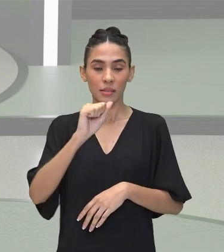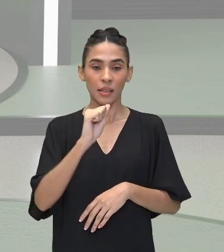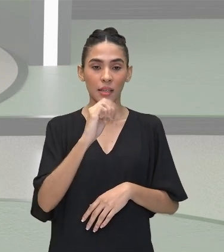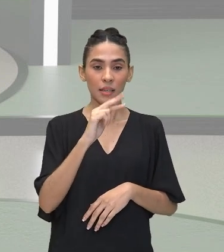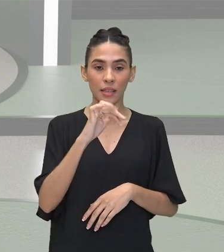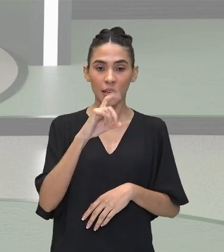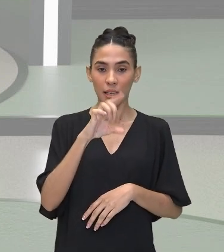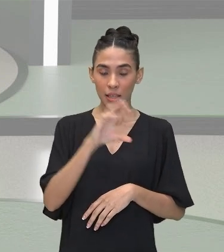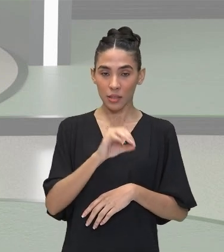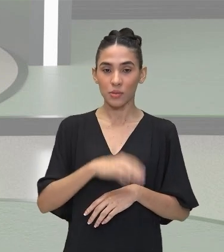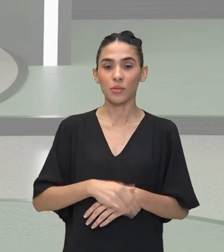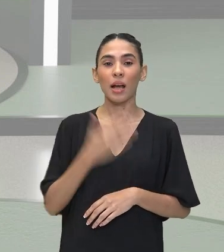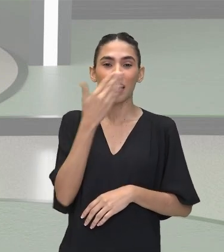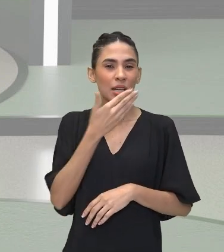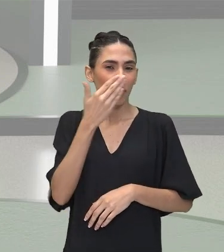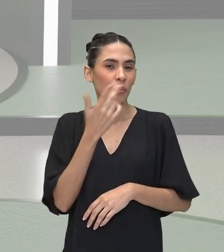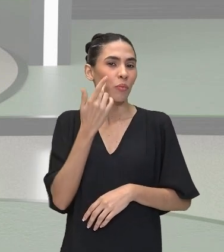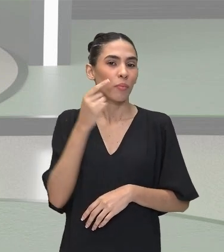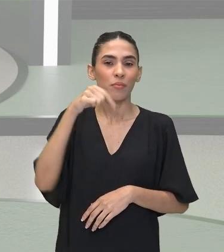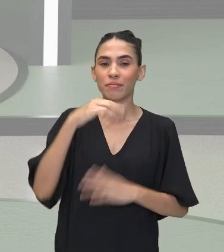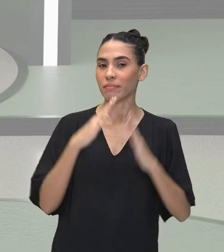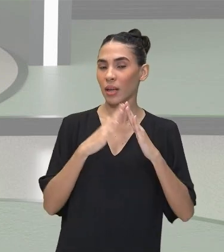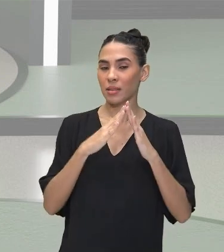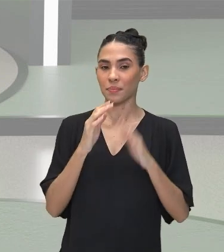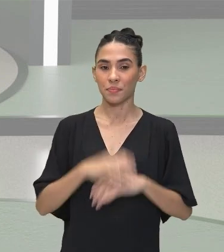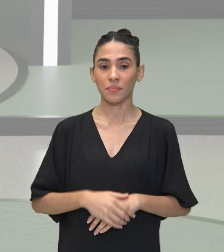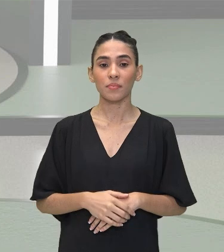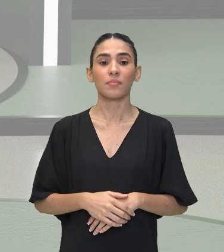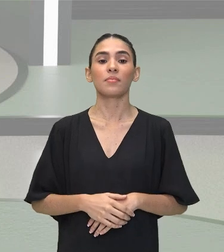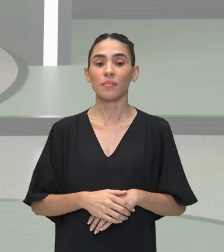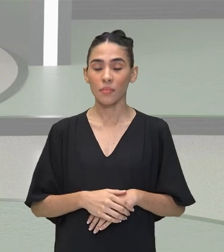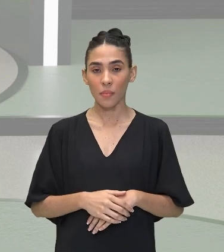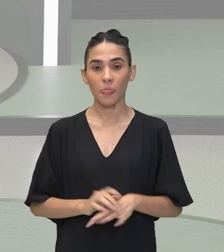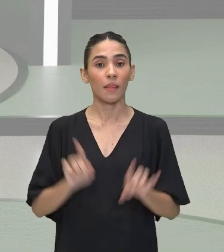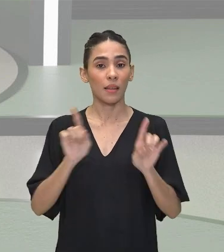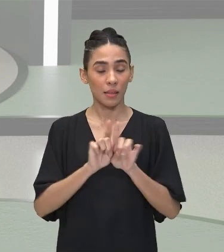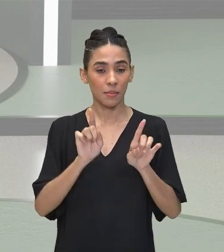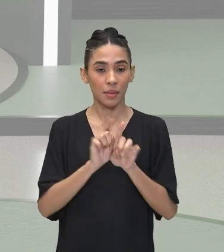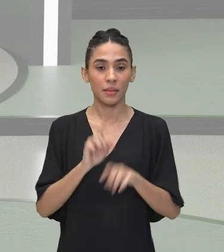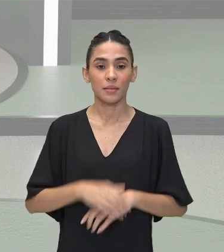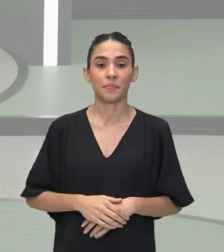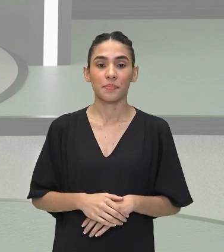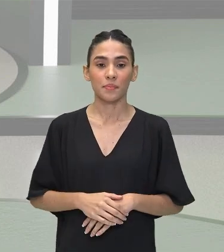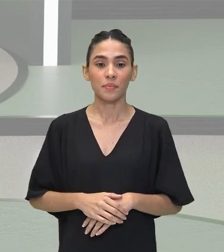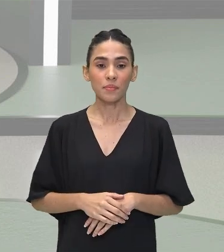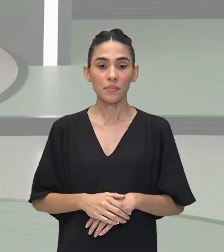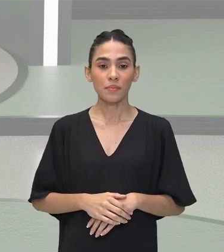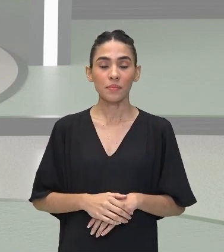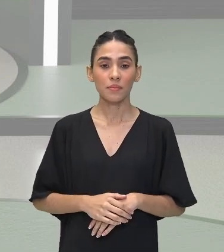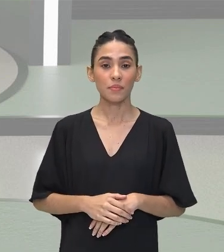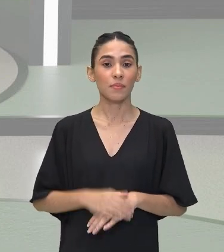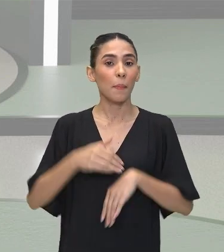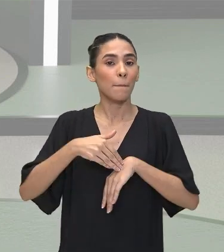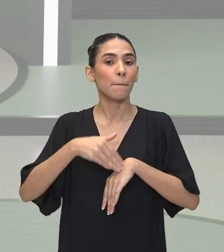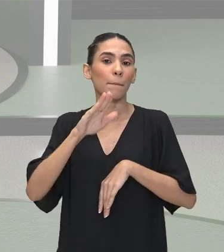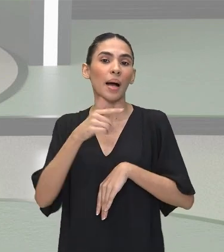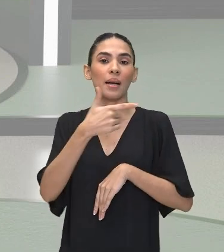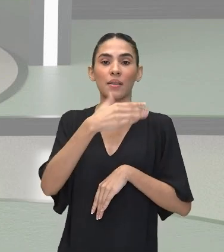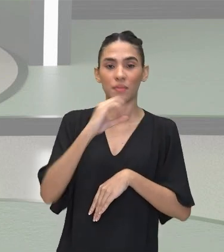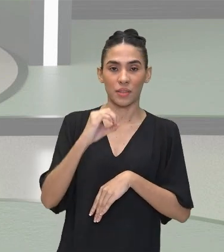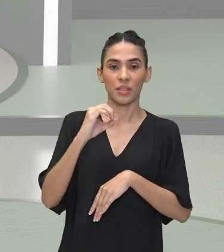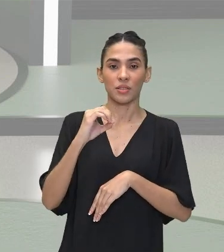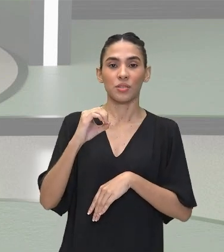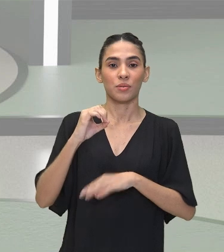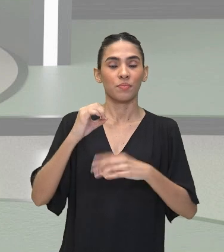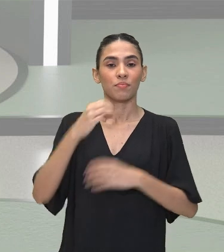a sacarose, é o açúcar comum que a gente tem em casa. Além dos oligosacarídeos, quando tem mais do que